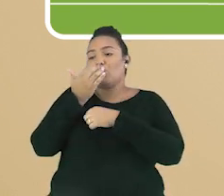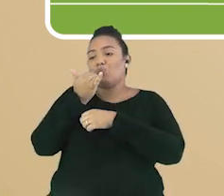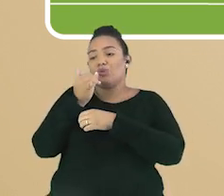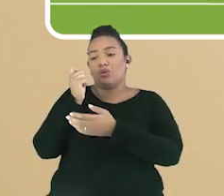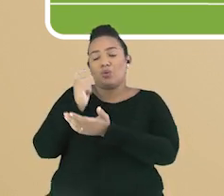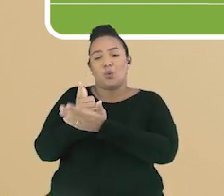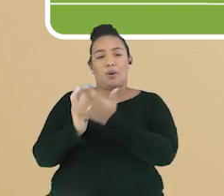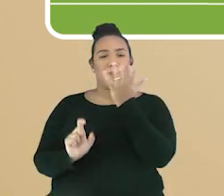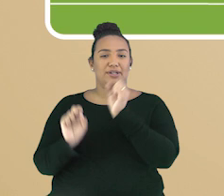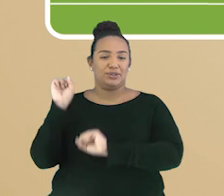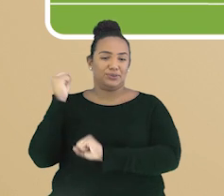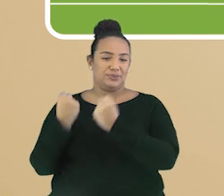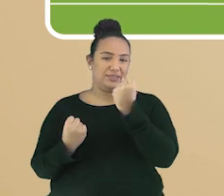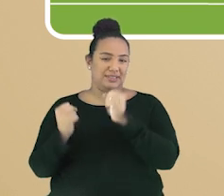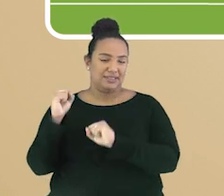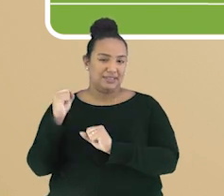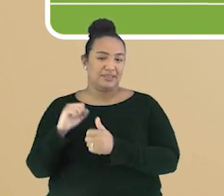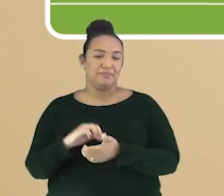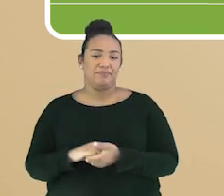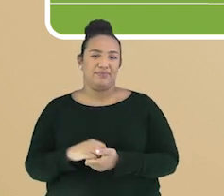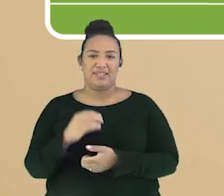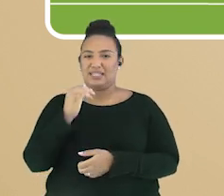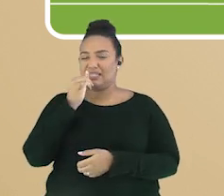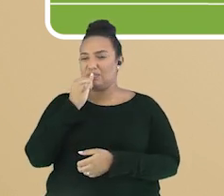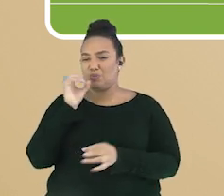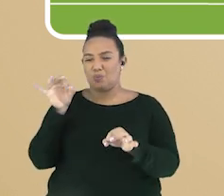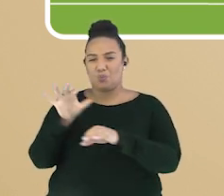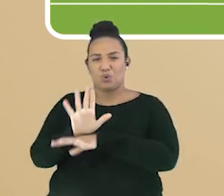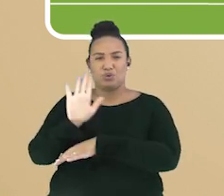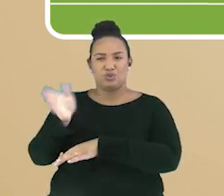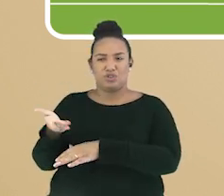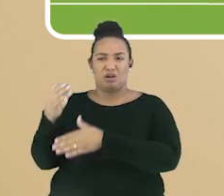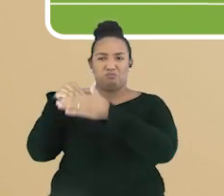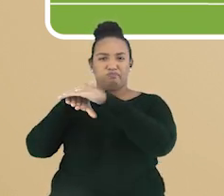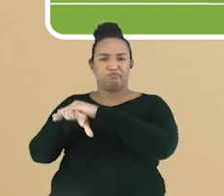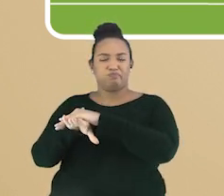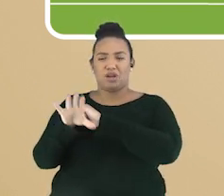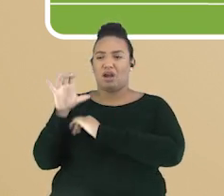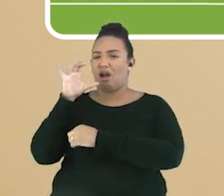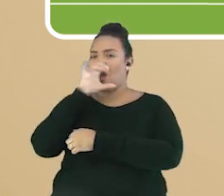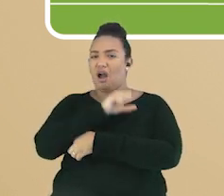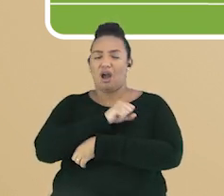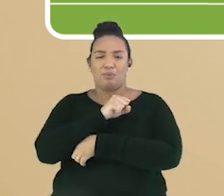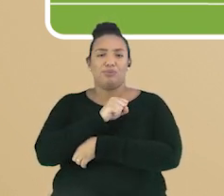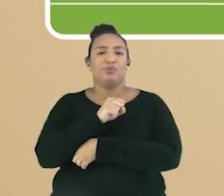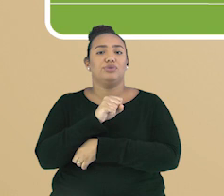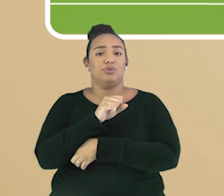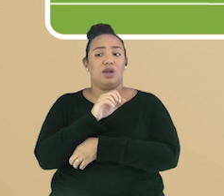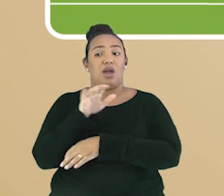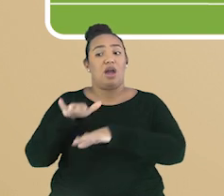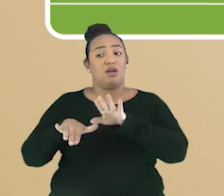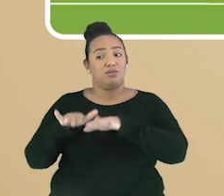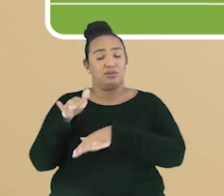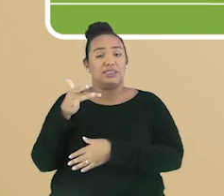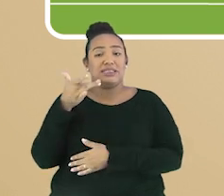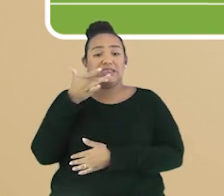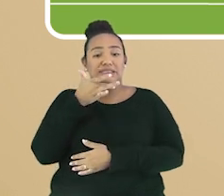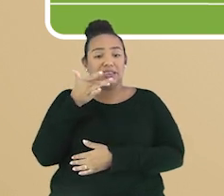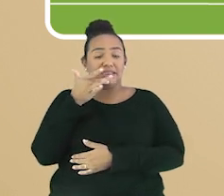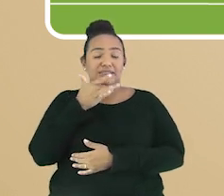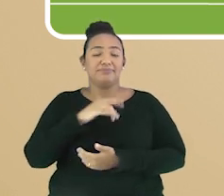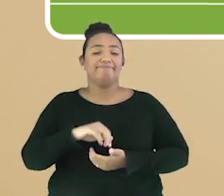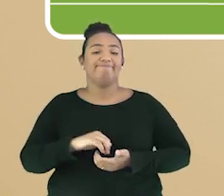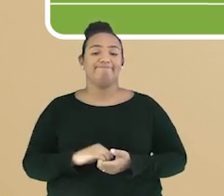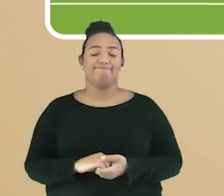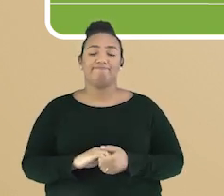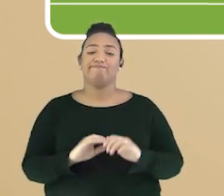serem mais rápidos e muitas vezes saborosos. Mas, infelizmente, esses alimentos não